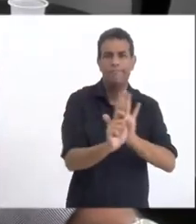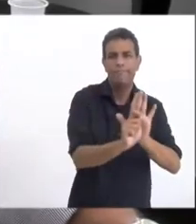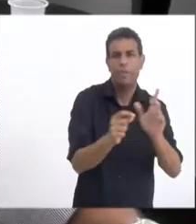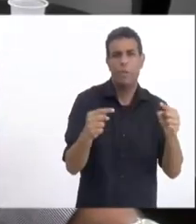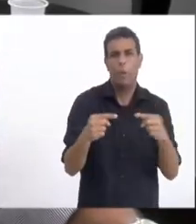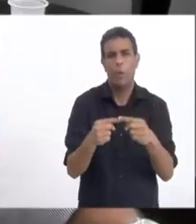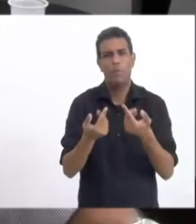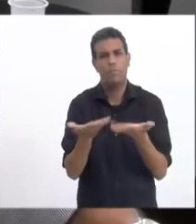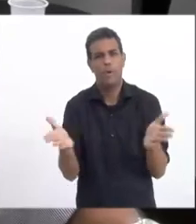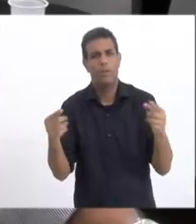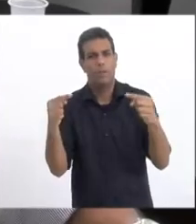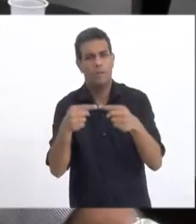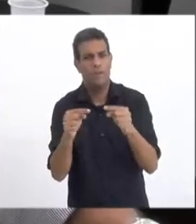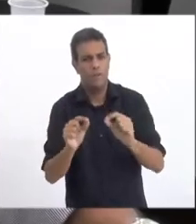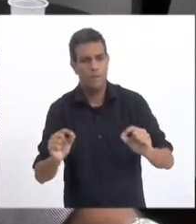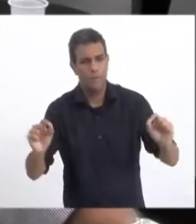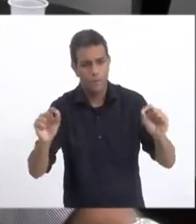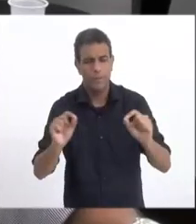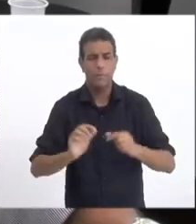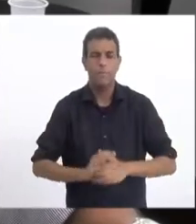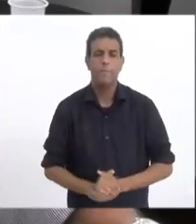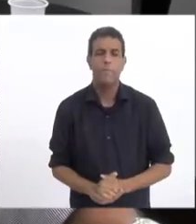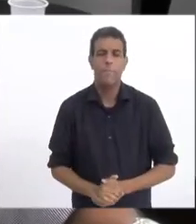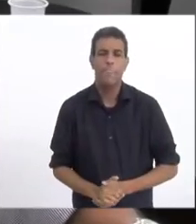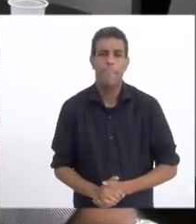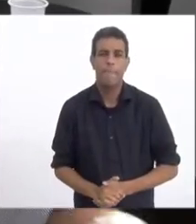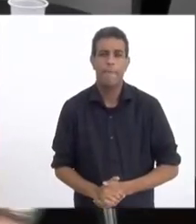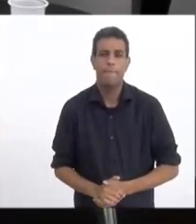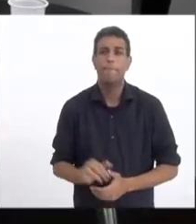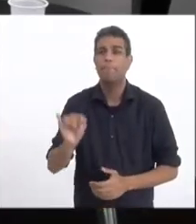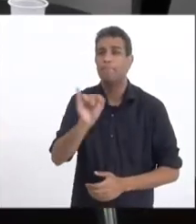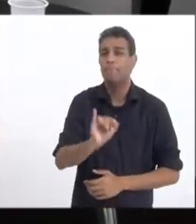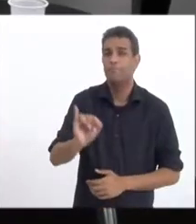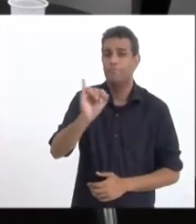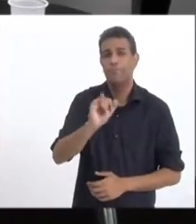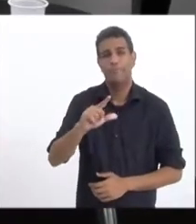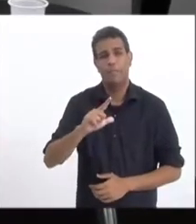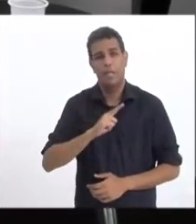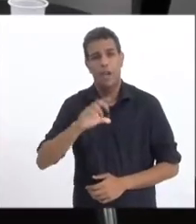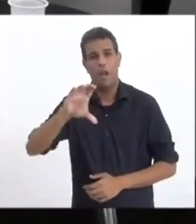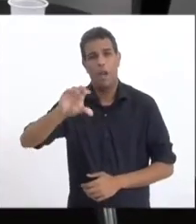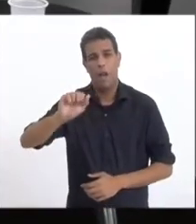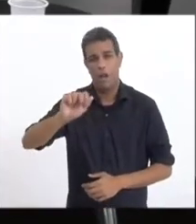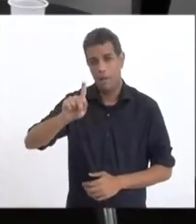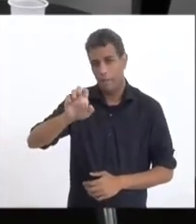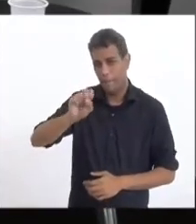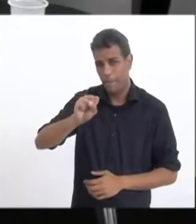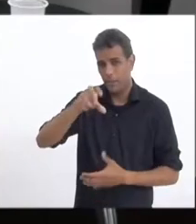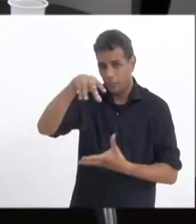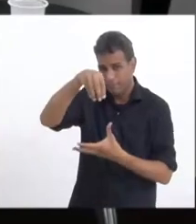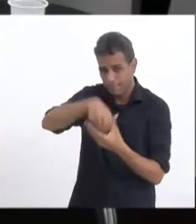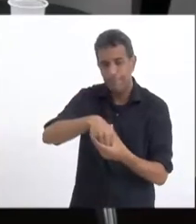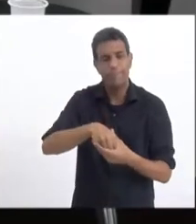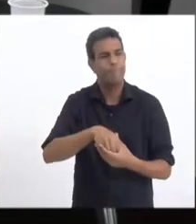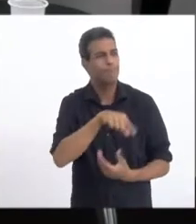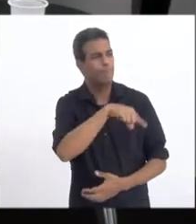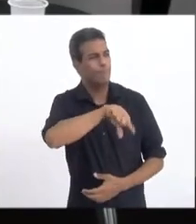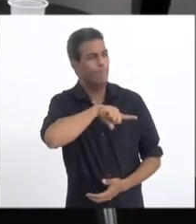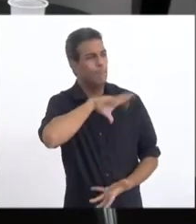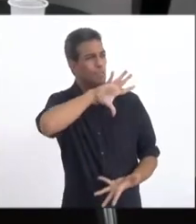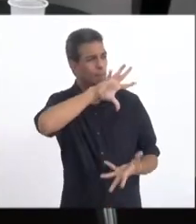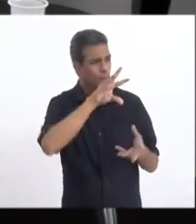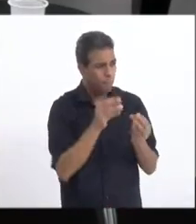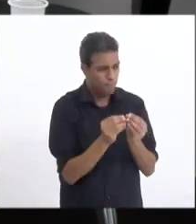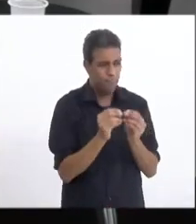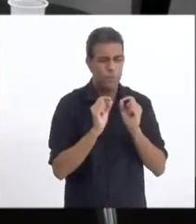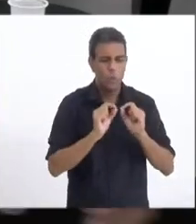trazer para o deputado a importância que tem o CAPS-AD, o CAPS, a importância que tem também,